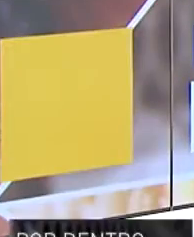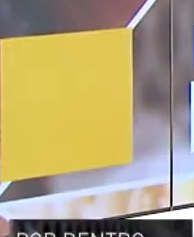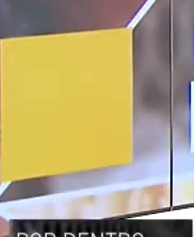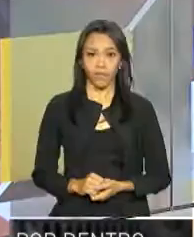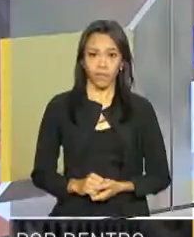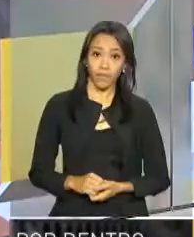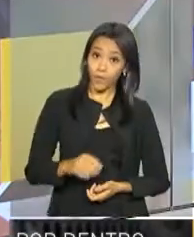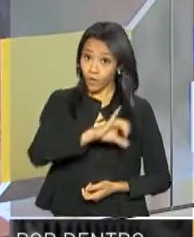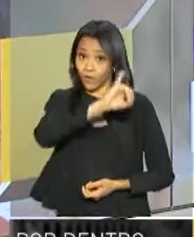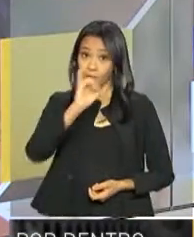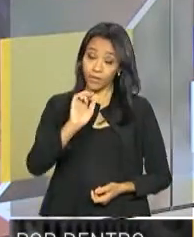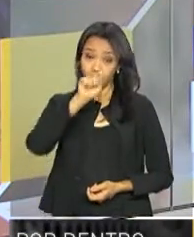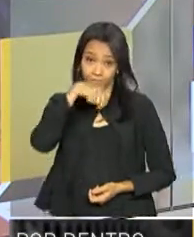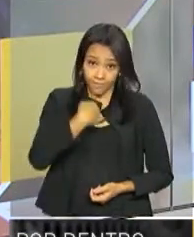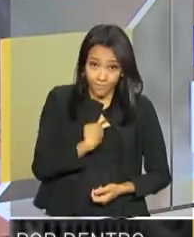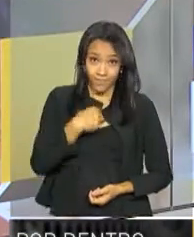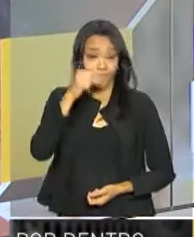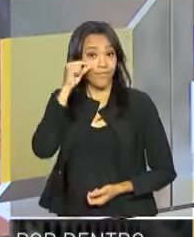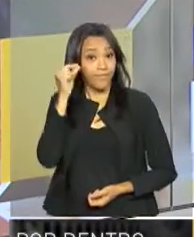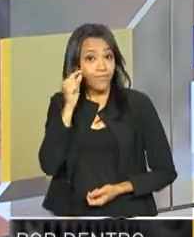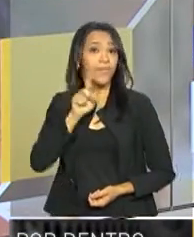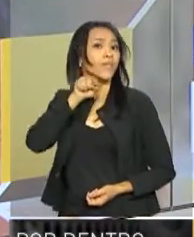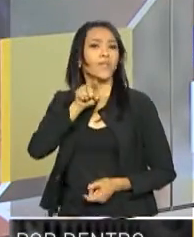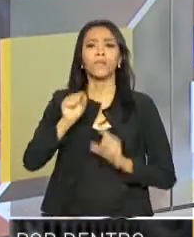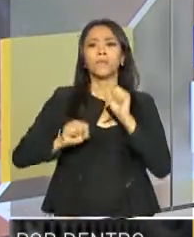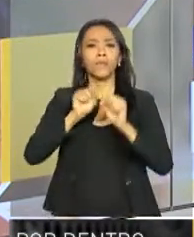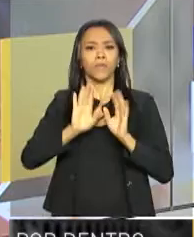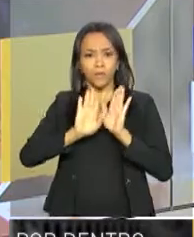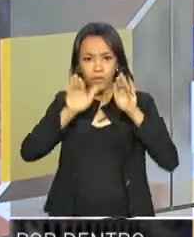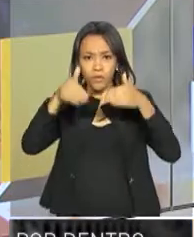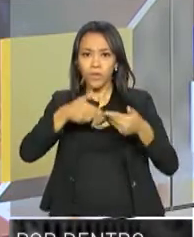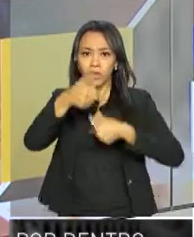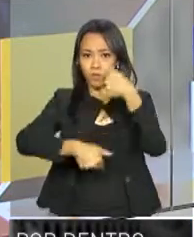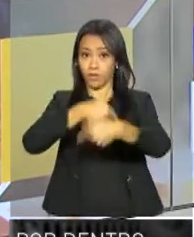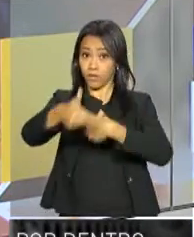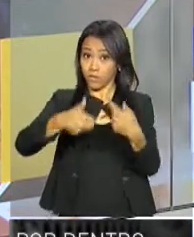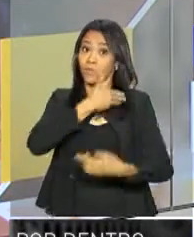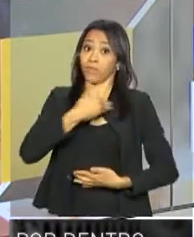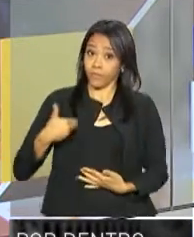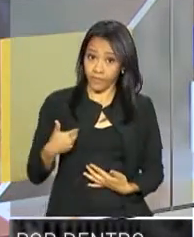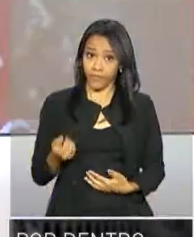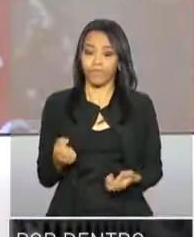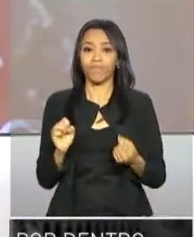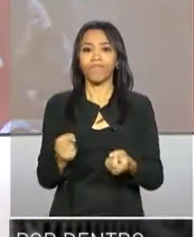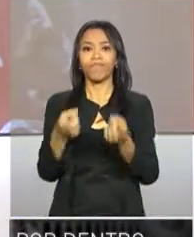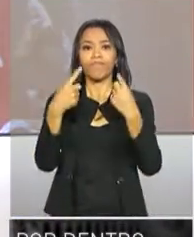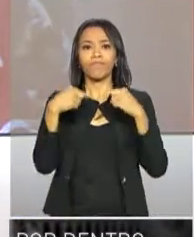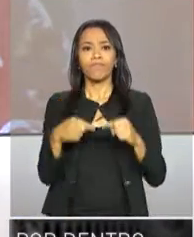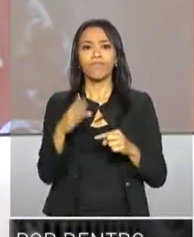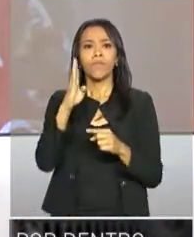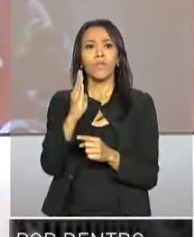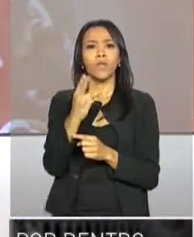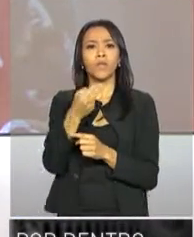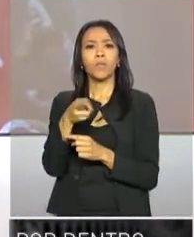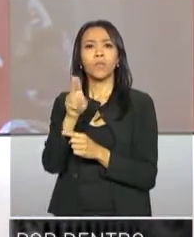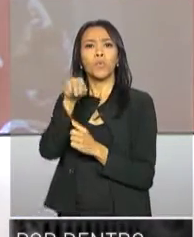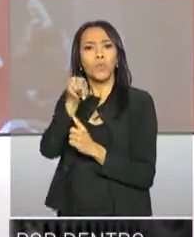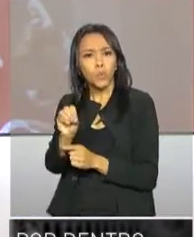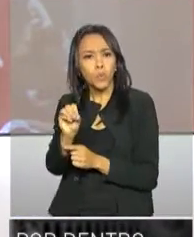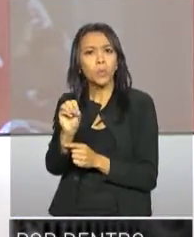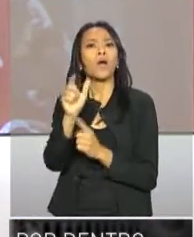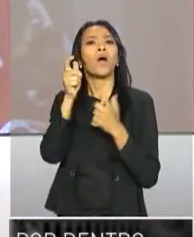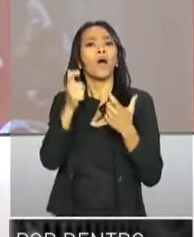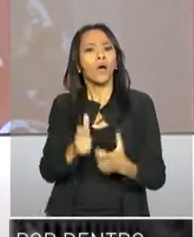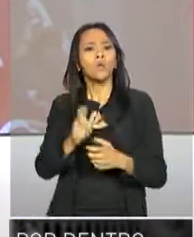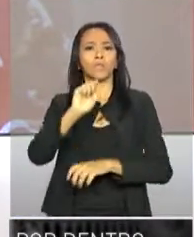olá eu sou renata corsini e esse é o programa por dentro do governo bruce de caxias